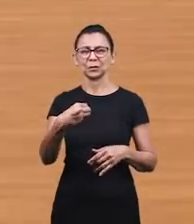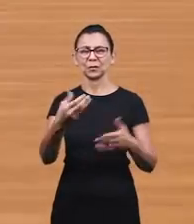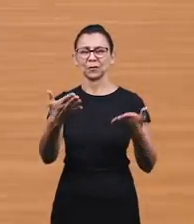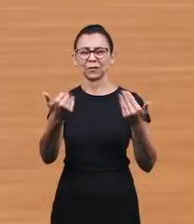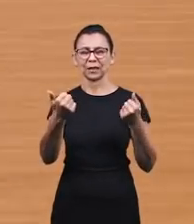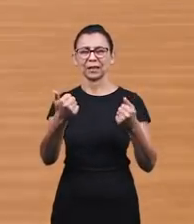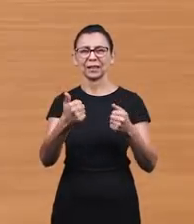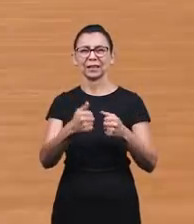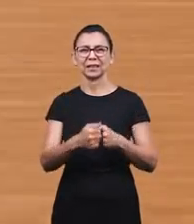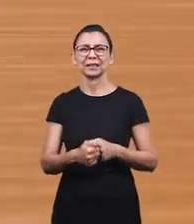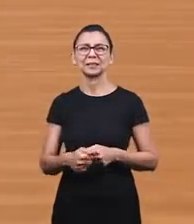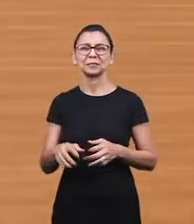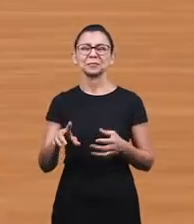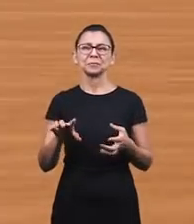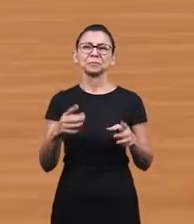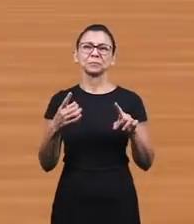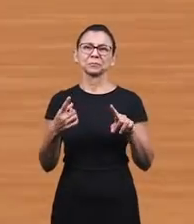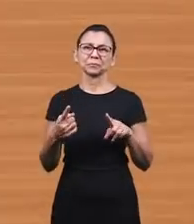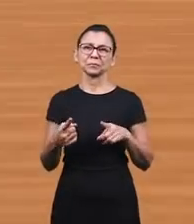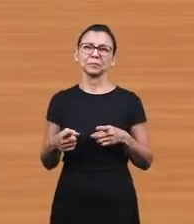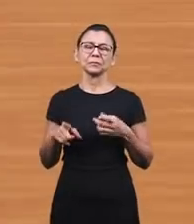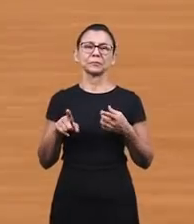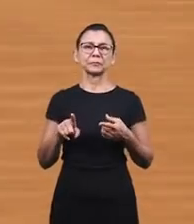pecador, vem.